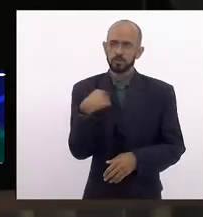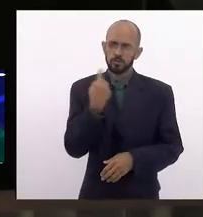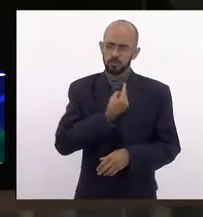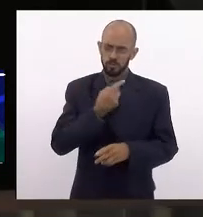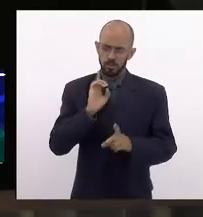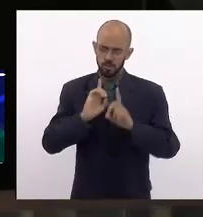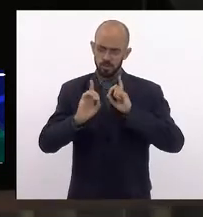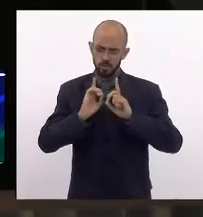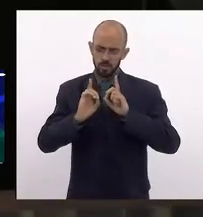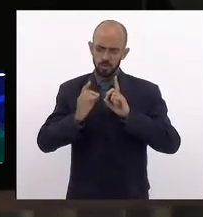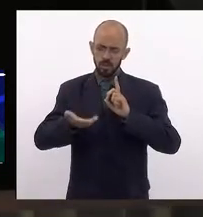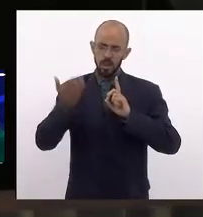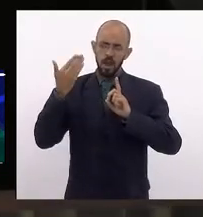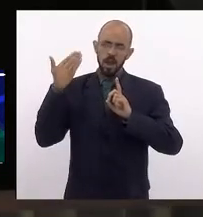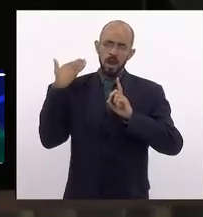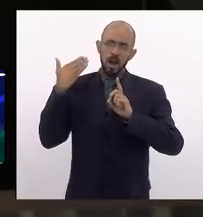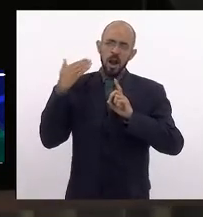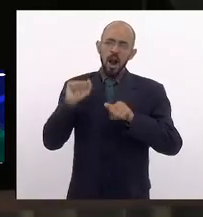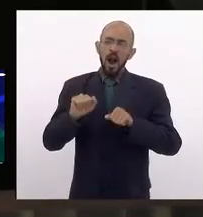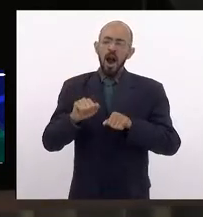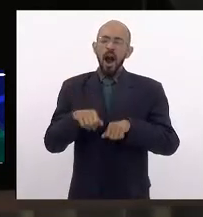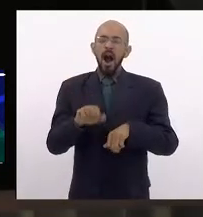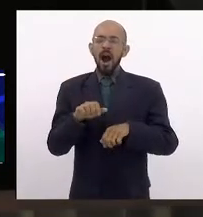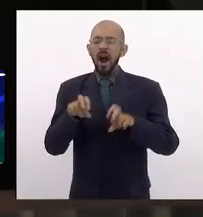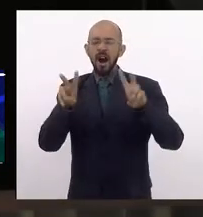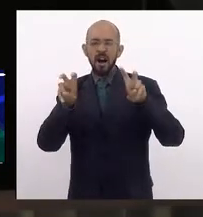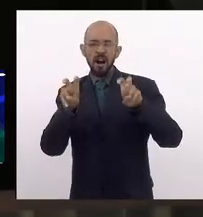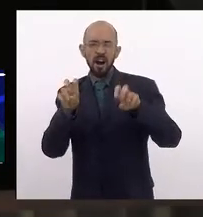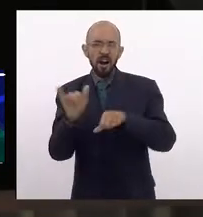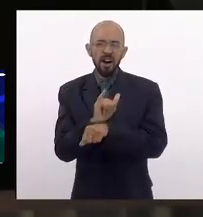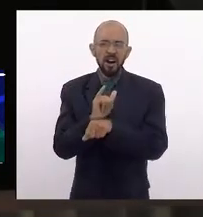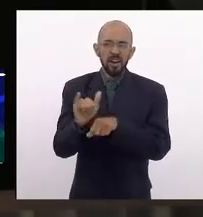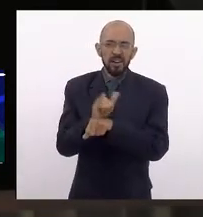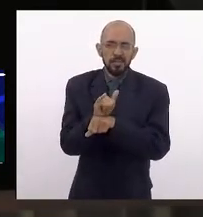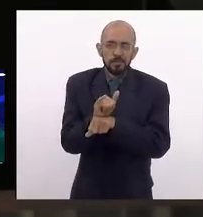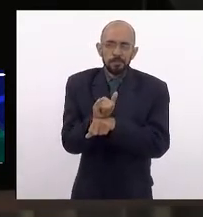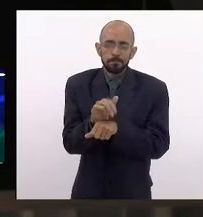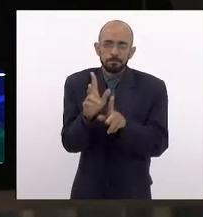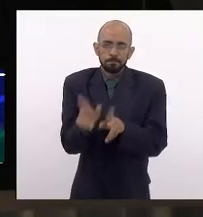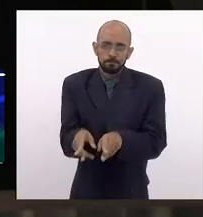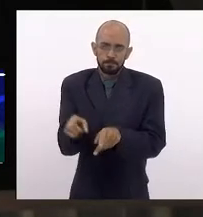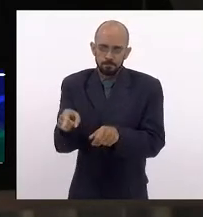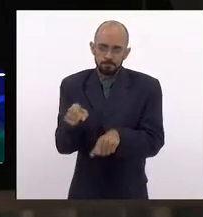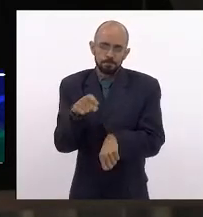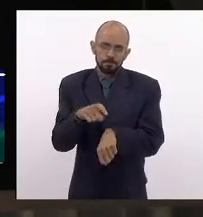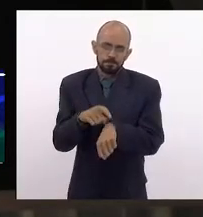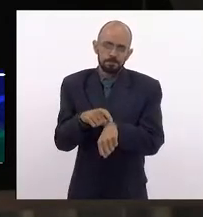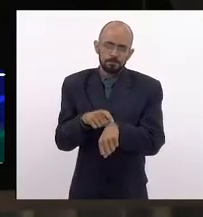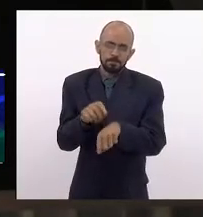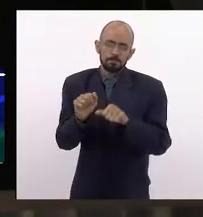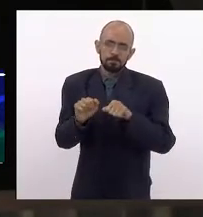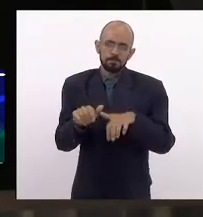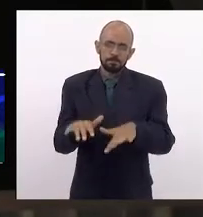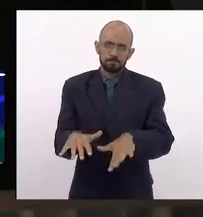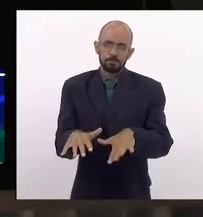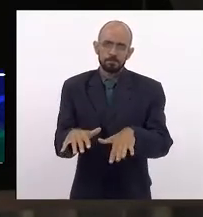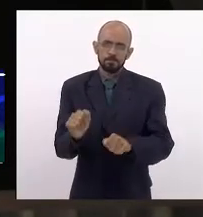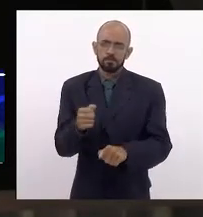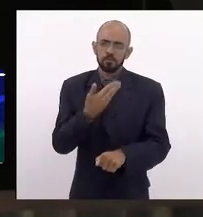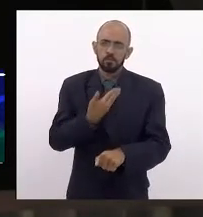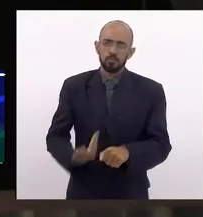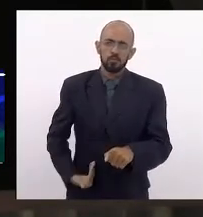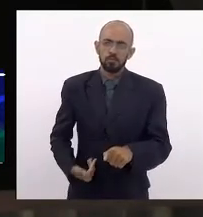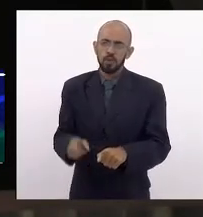atrás a questão do eixos estratégicos Apesar de nós estamos em tempo de pandemia o